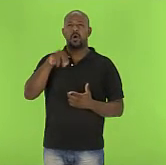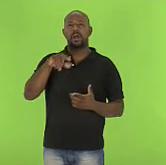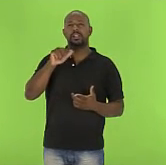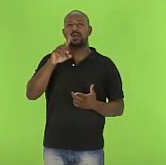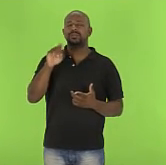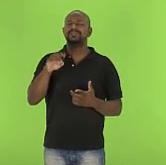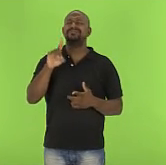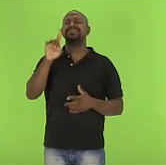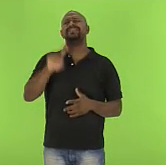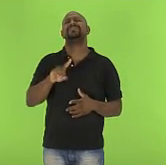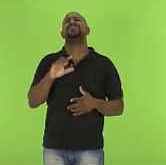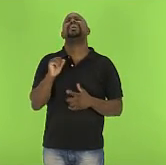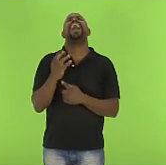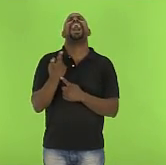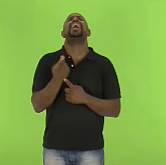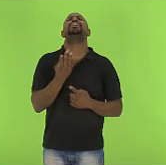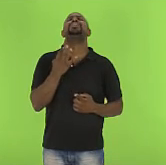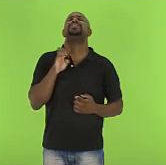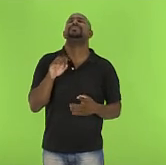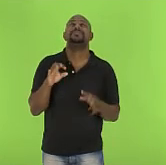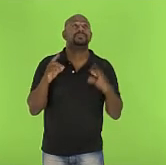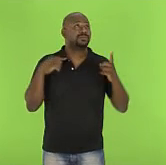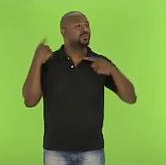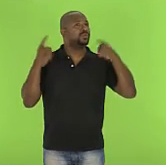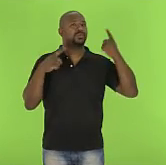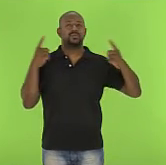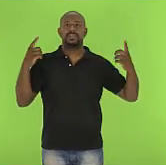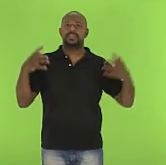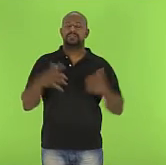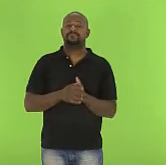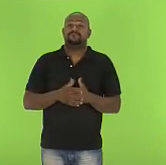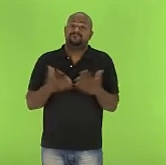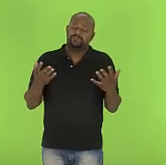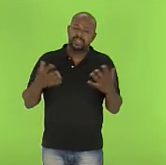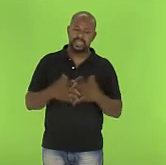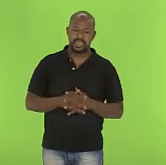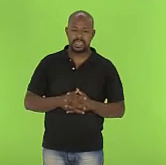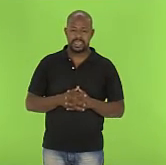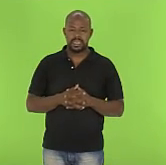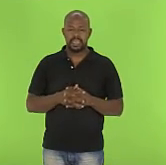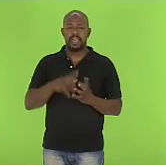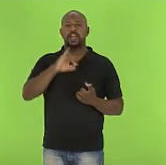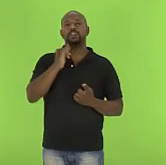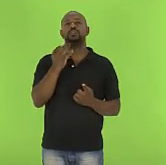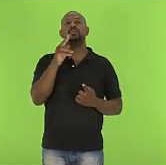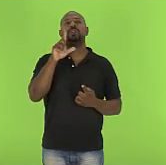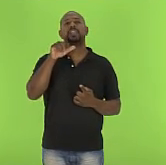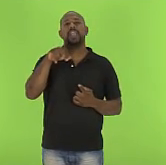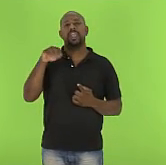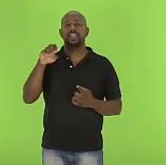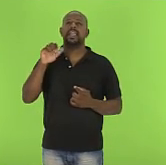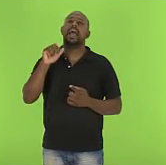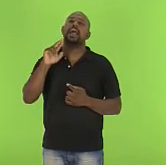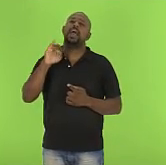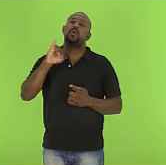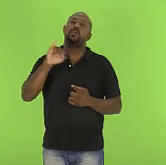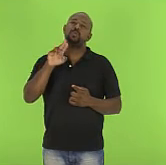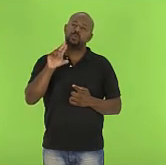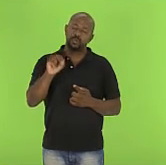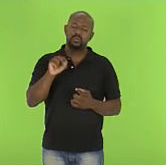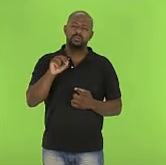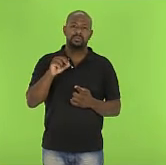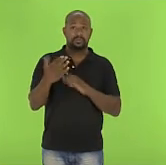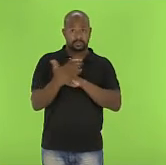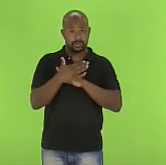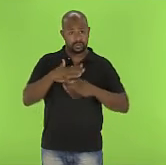Teixeira. Gente, a direção de arte do Ronald está uma loucura. Enfim, A Juliane Araújo, que